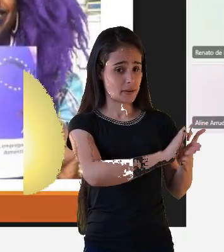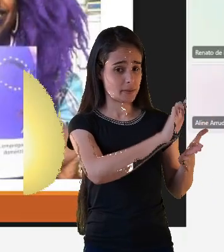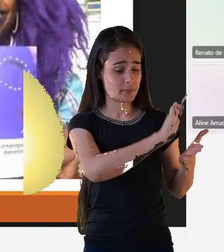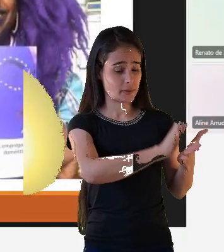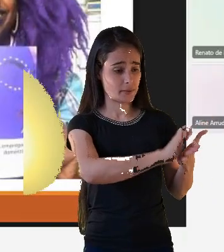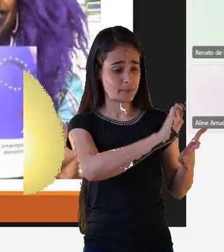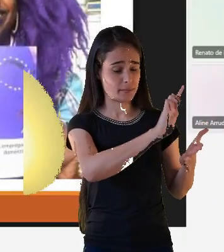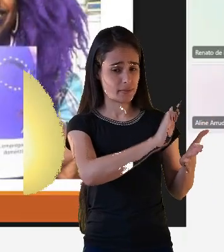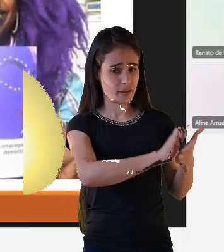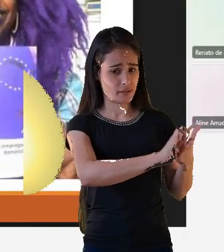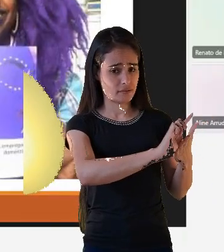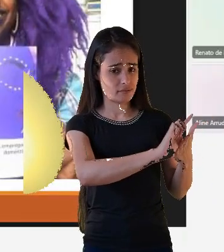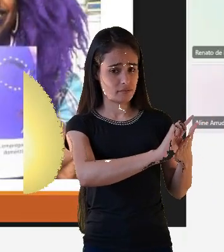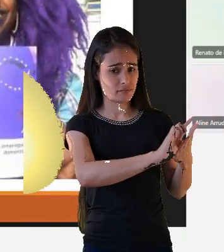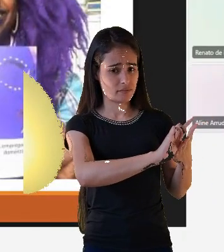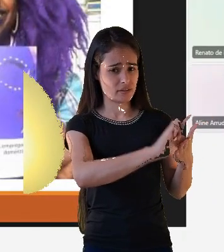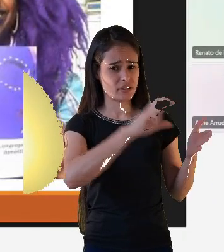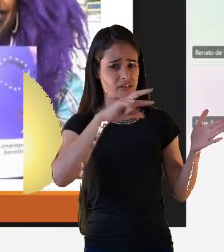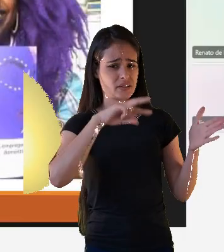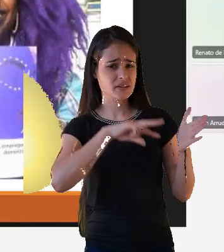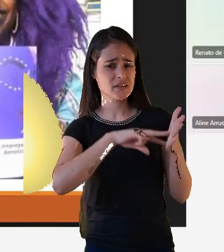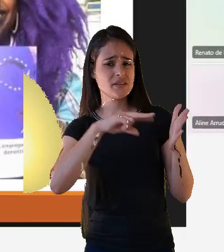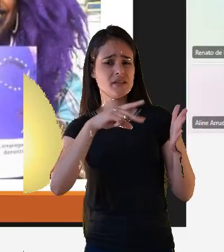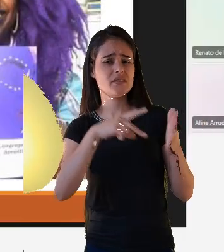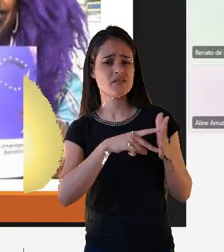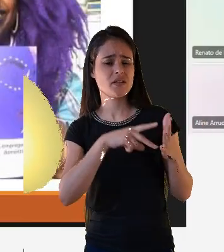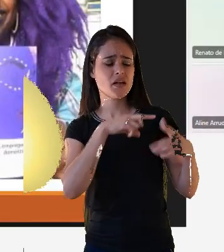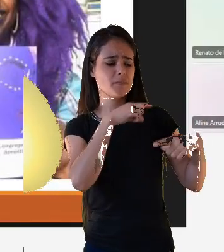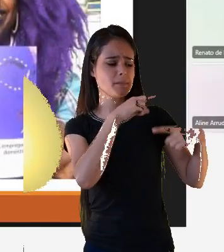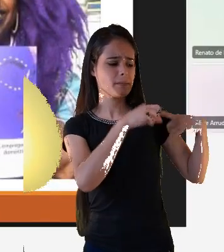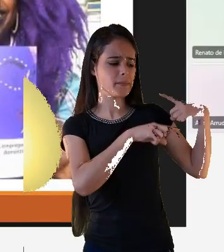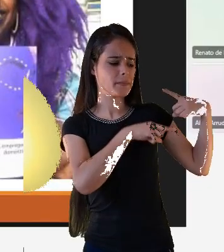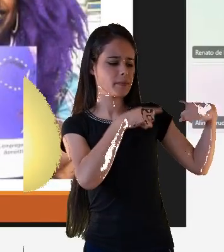está falando de divisão de trabalho,